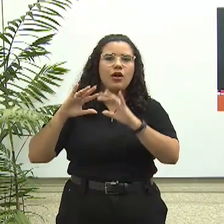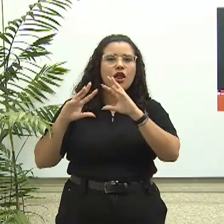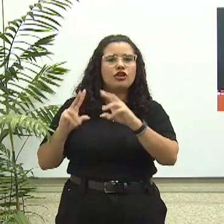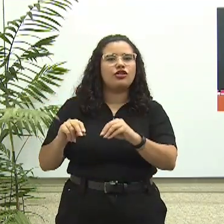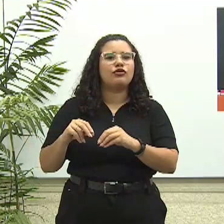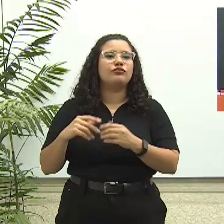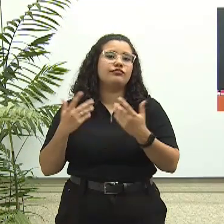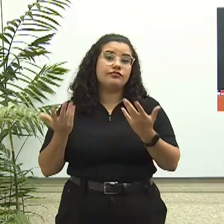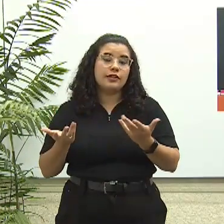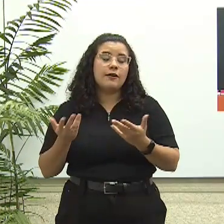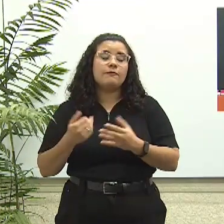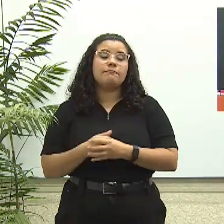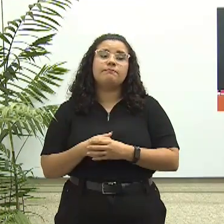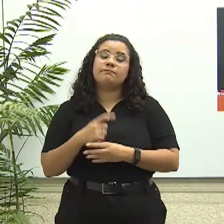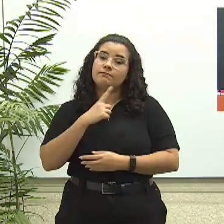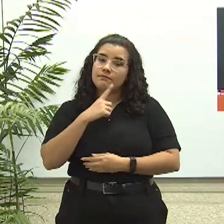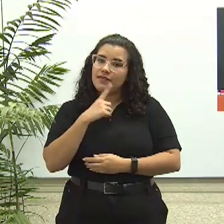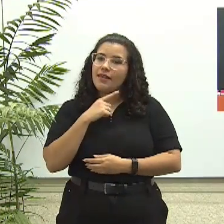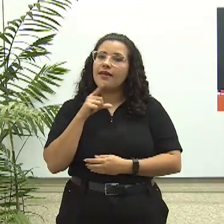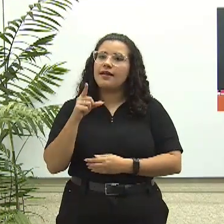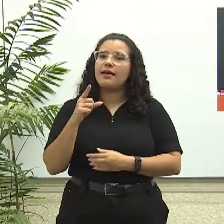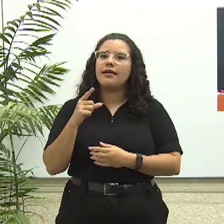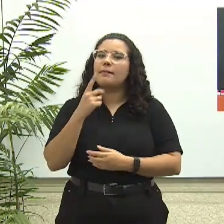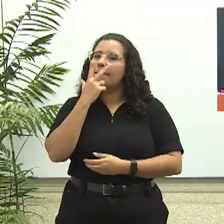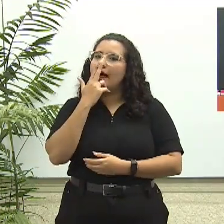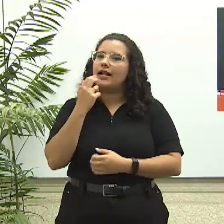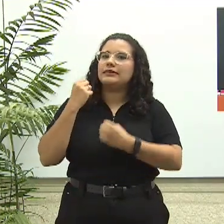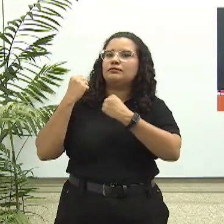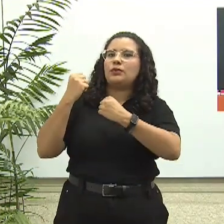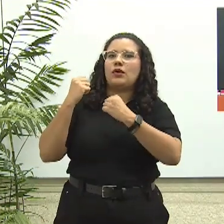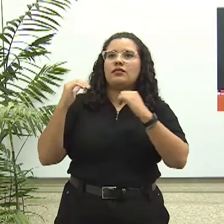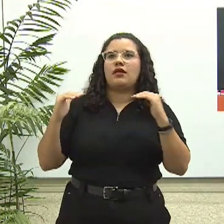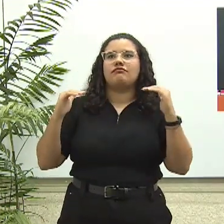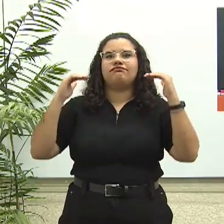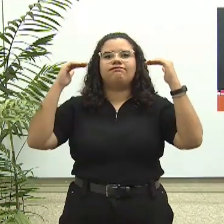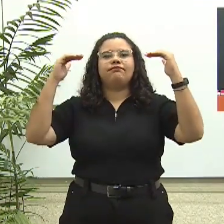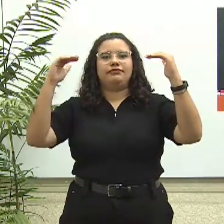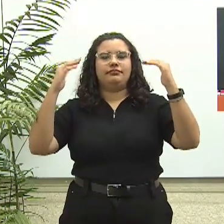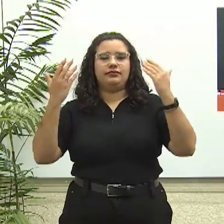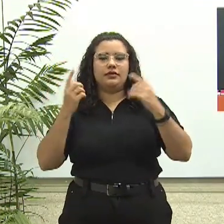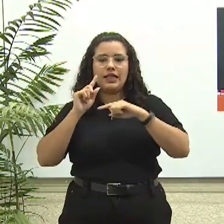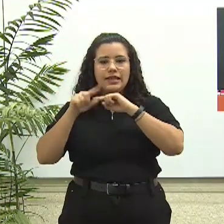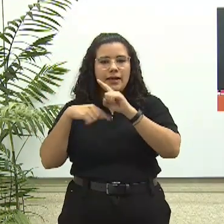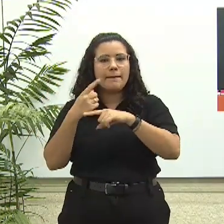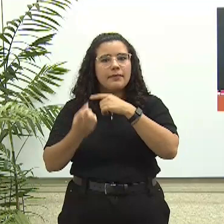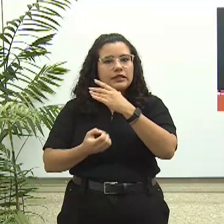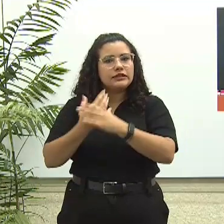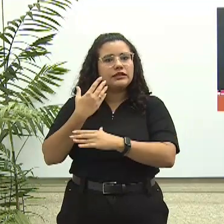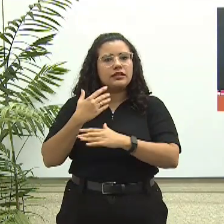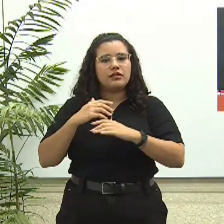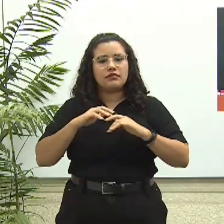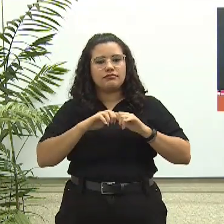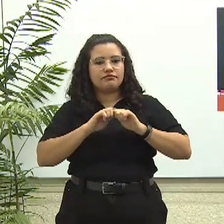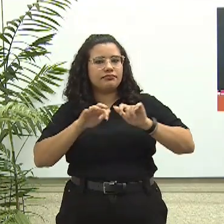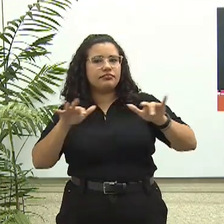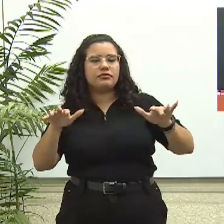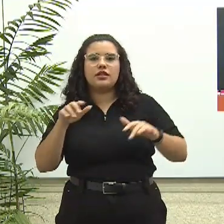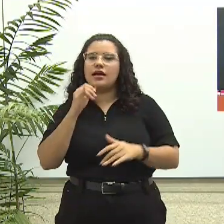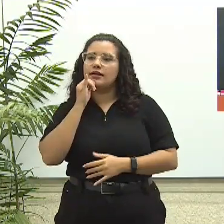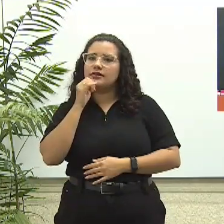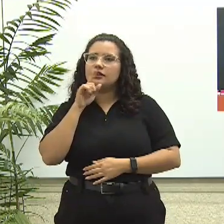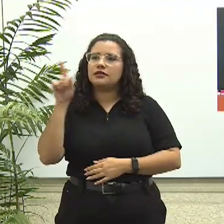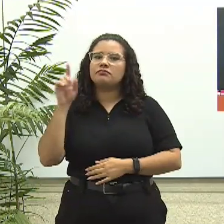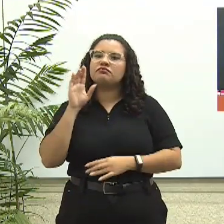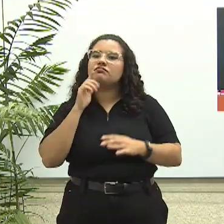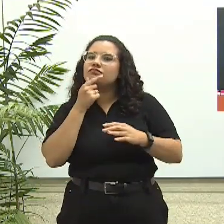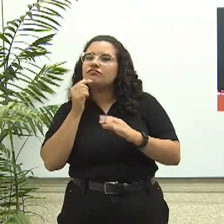um um poder de Titãs na mão né e depois criam essas narrativas né ah Zuckerberg vai lutar